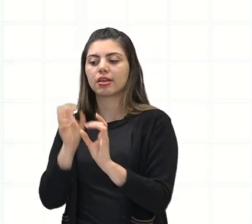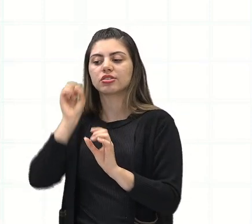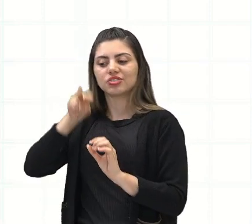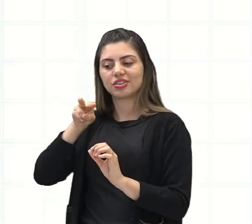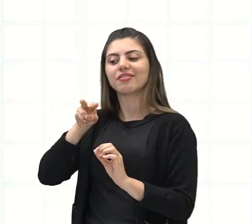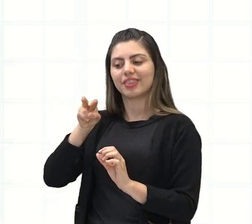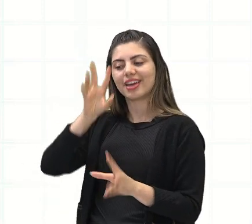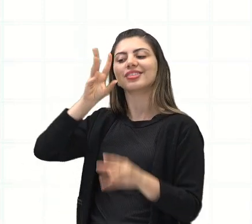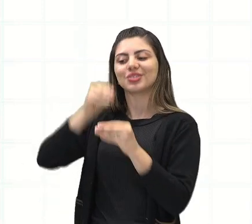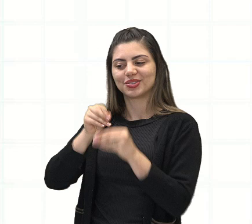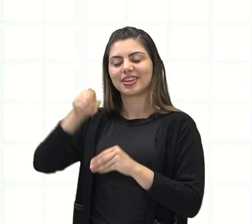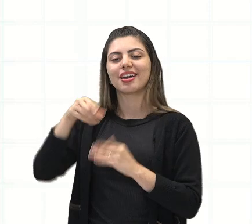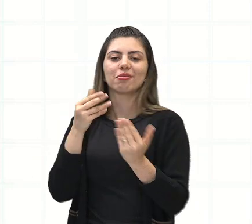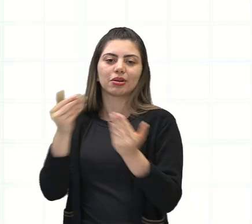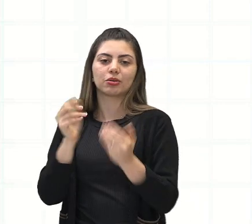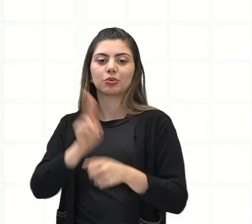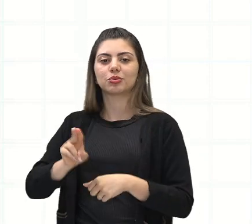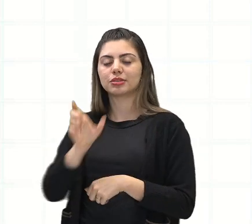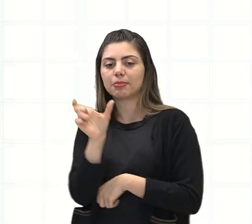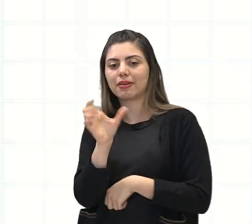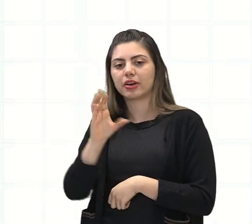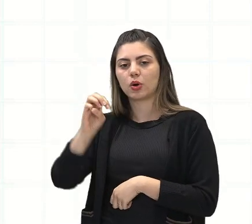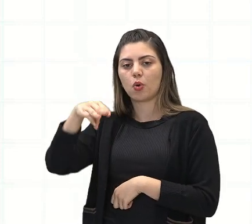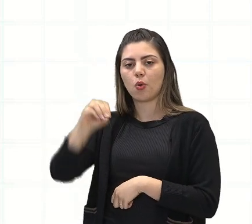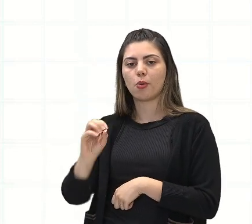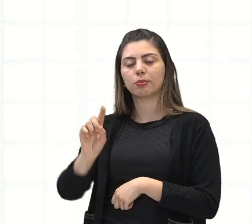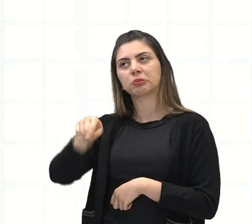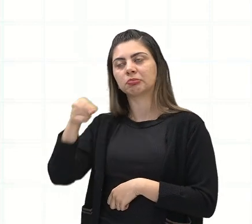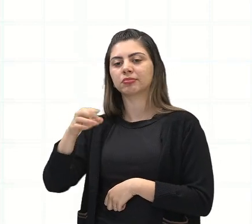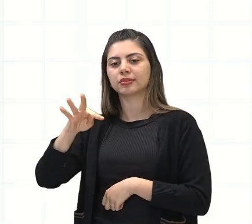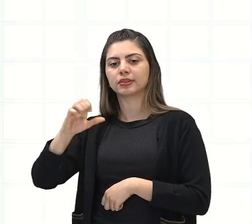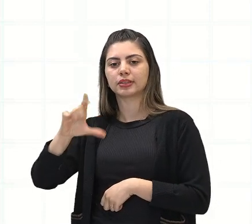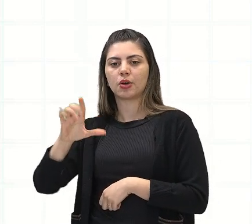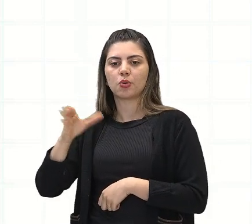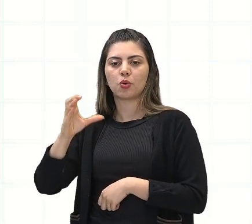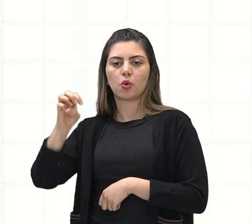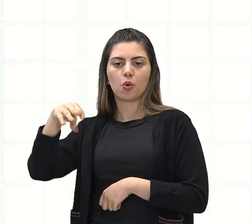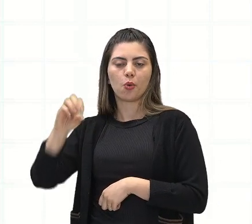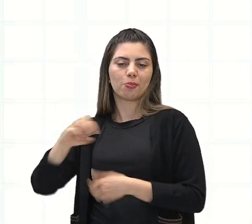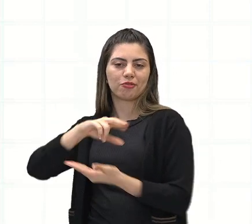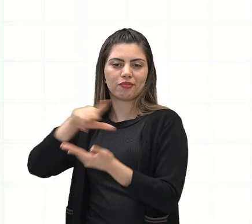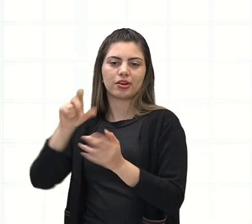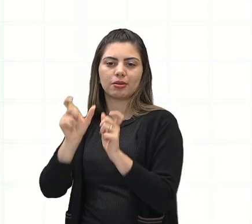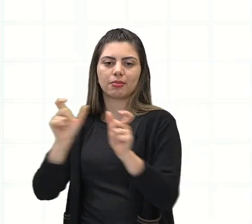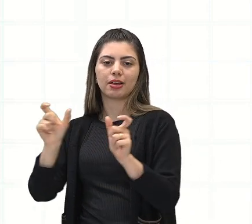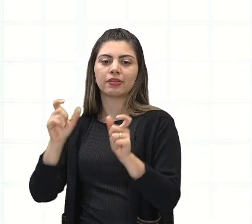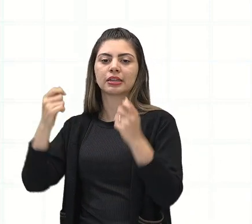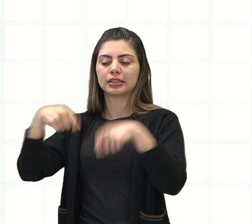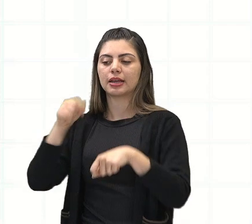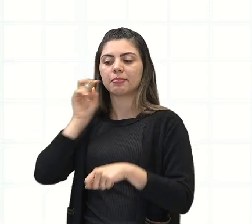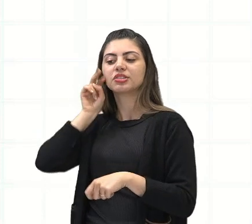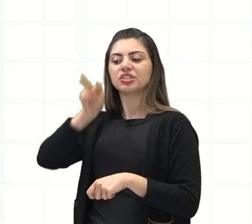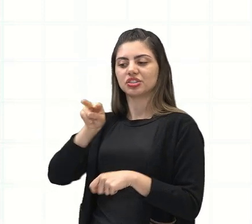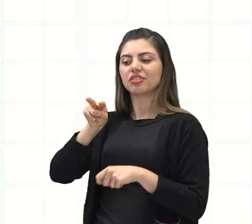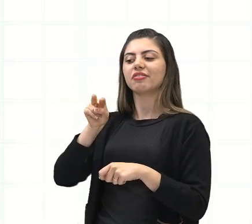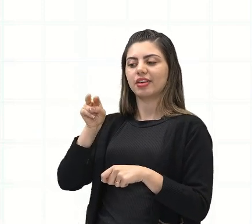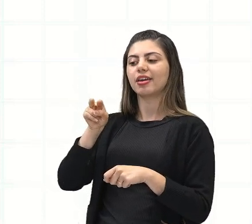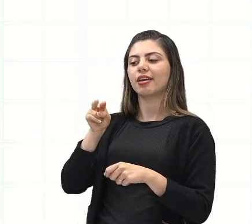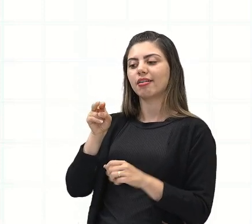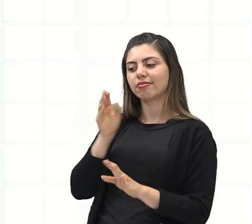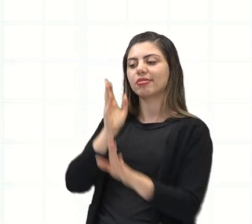explicitamente. E aí eu vou usar o como, o tal qual, tal como, e são destacados semelhanças entre os elementos comparados